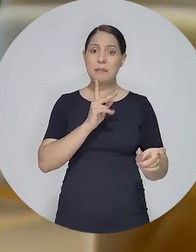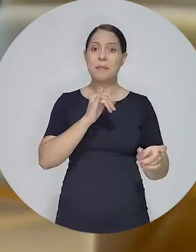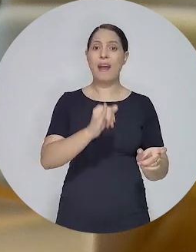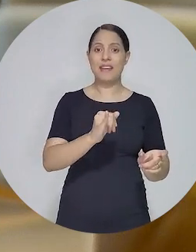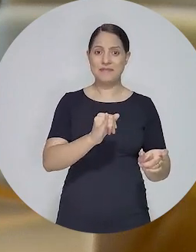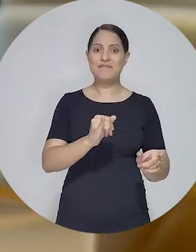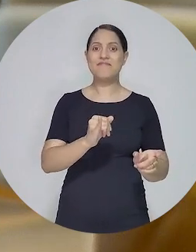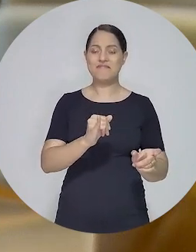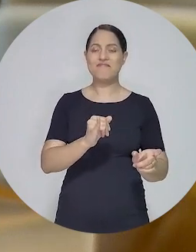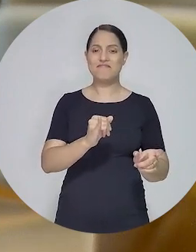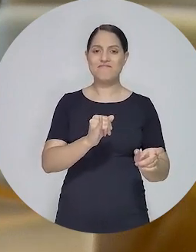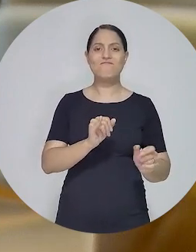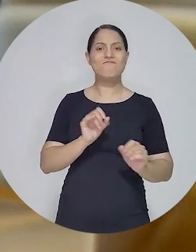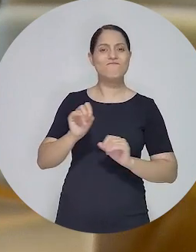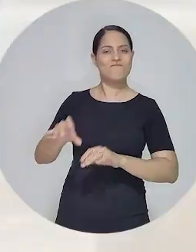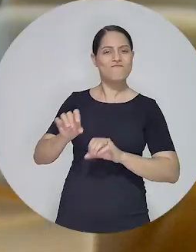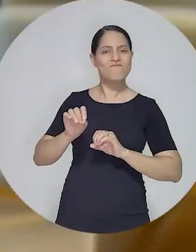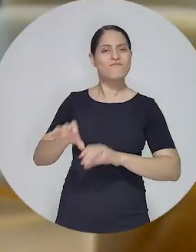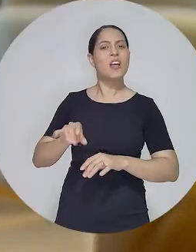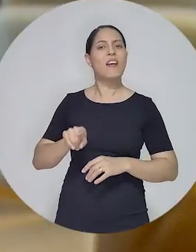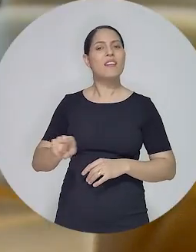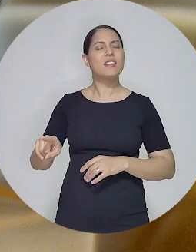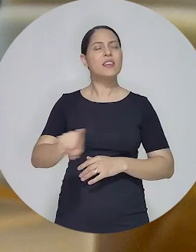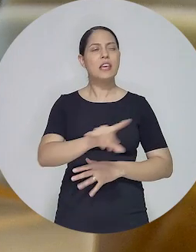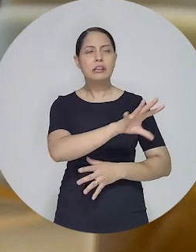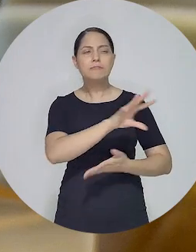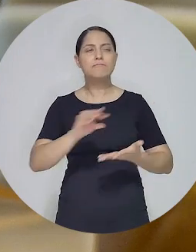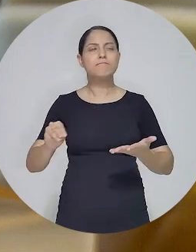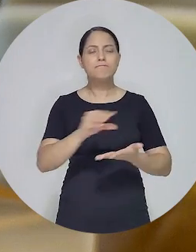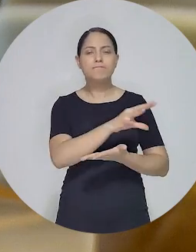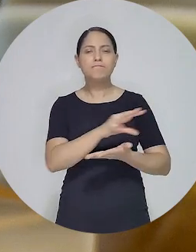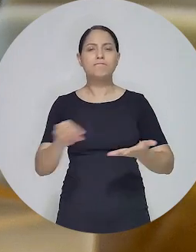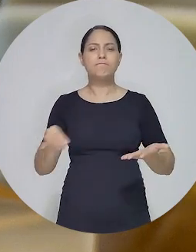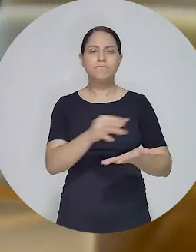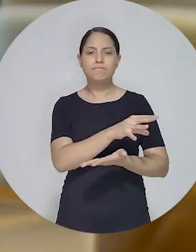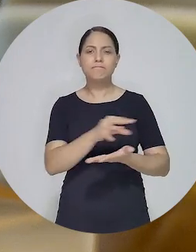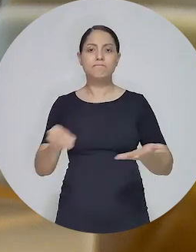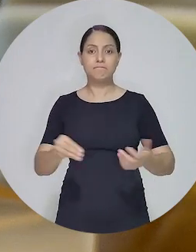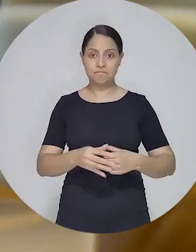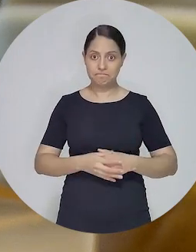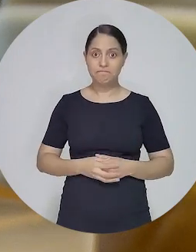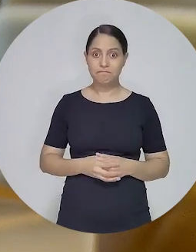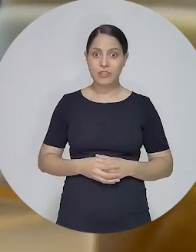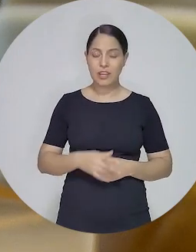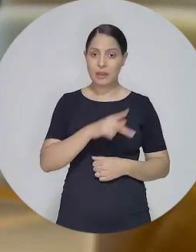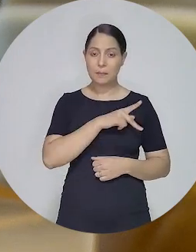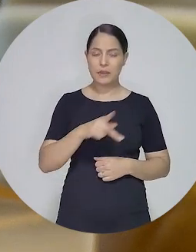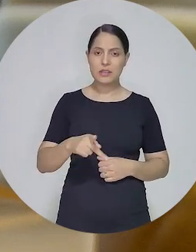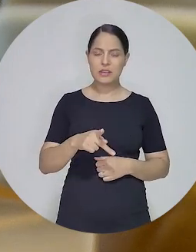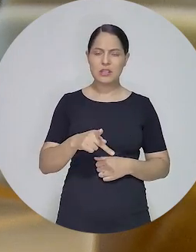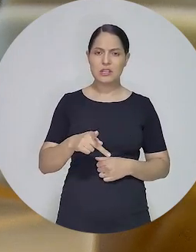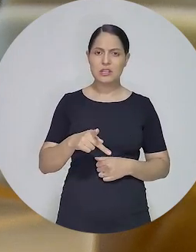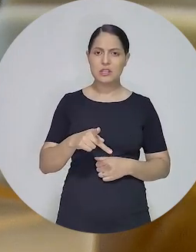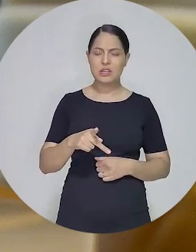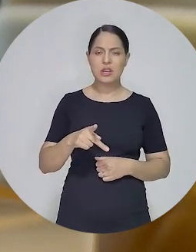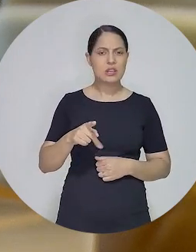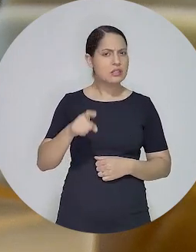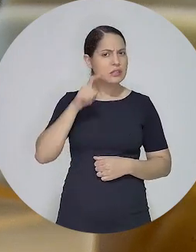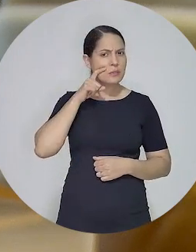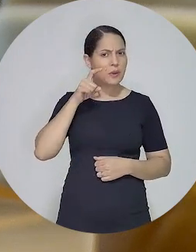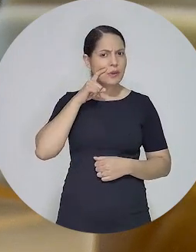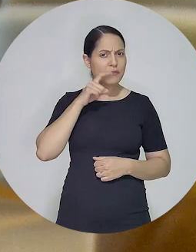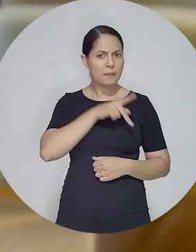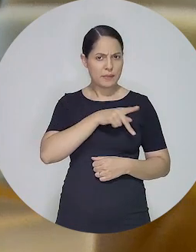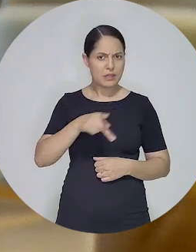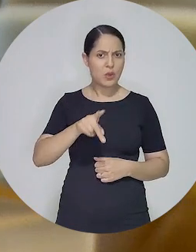dos valores que ele adquiriu do pai dele. Tio Simonetti, ele foi presidente da OAB por